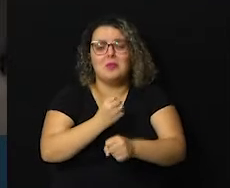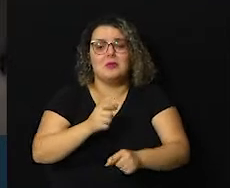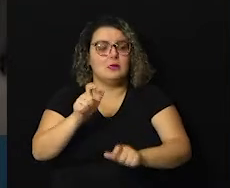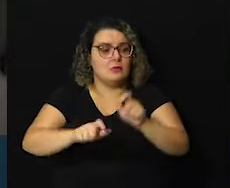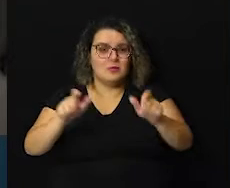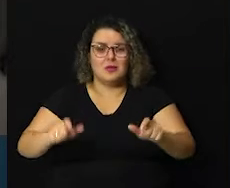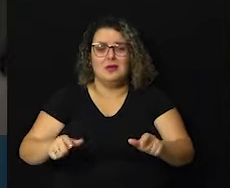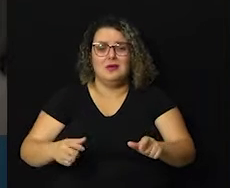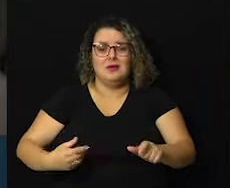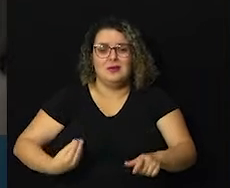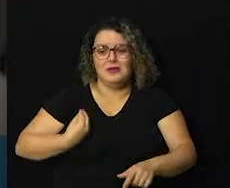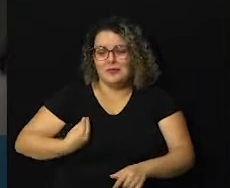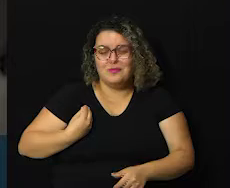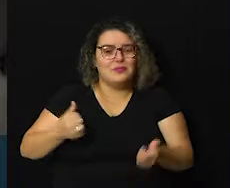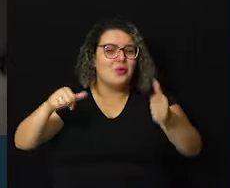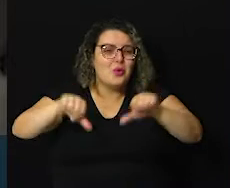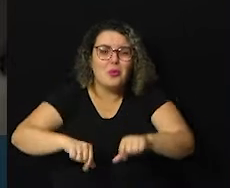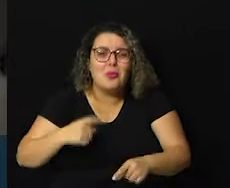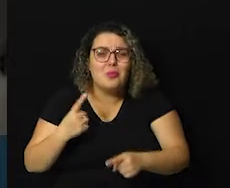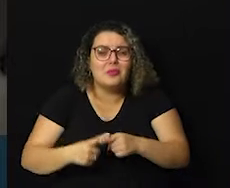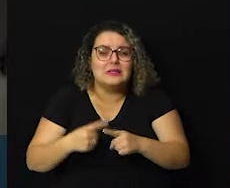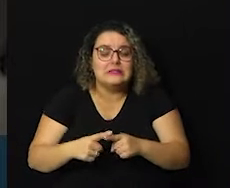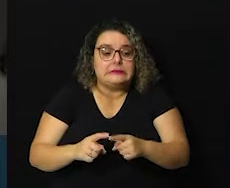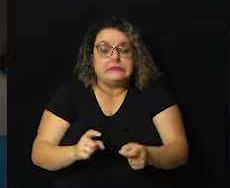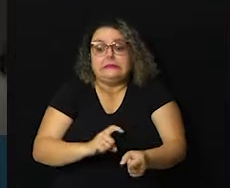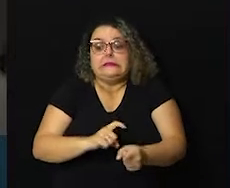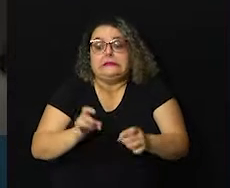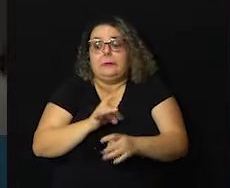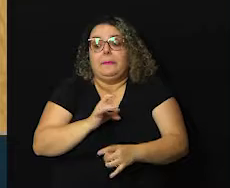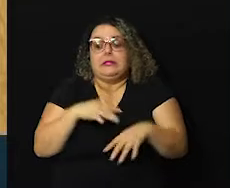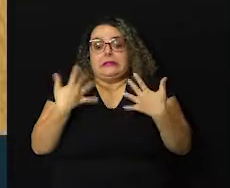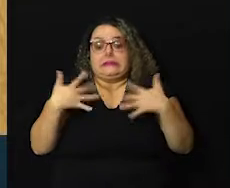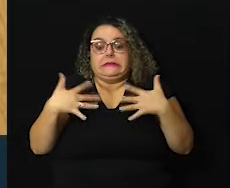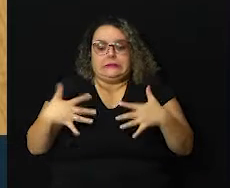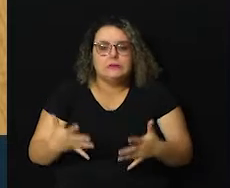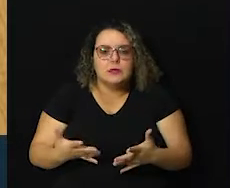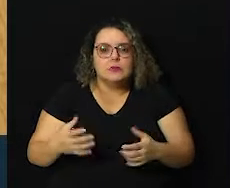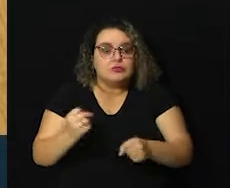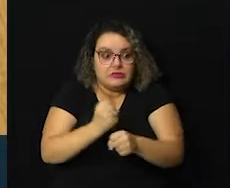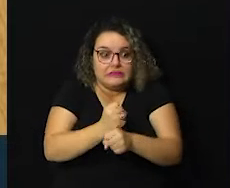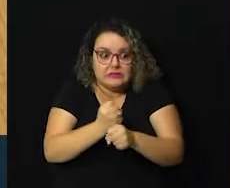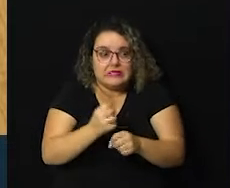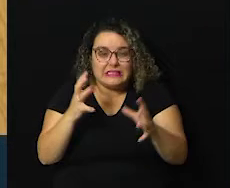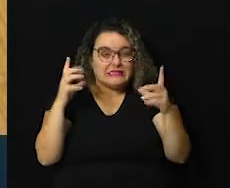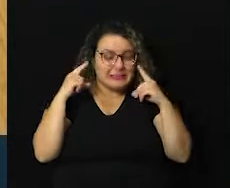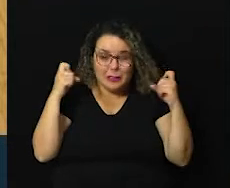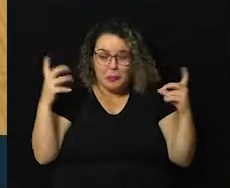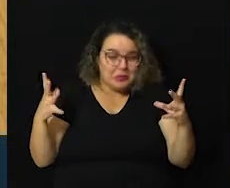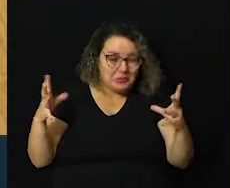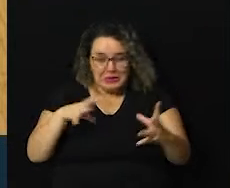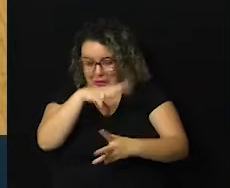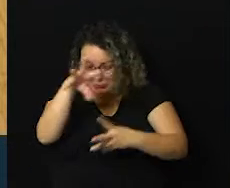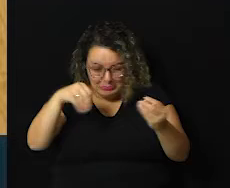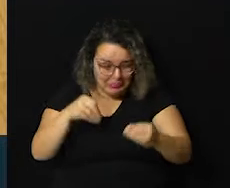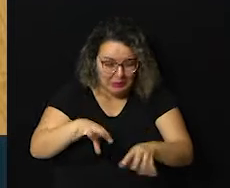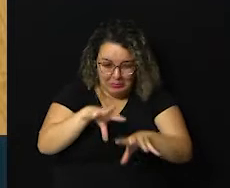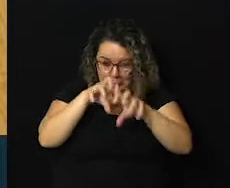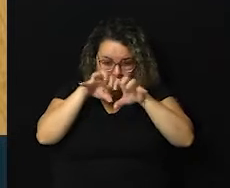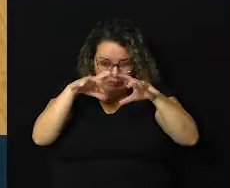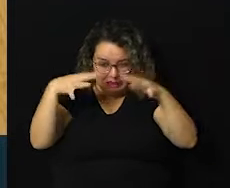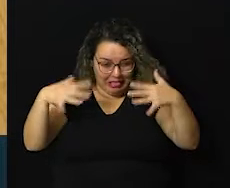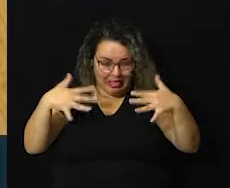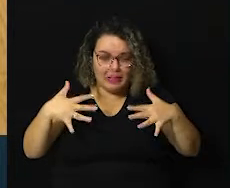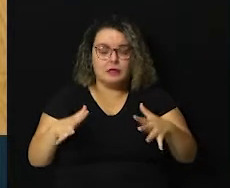que não reforma a casa vive em situação precária porque tem pavor eu falei que eu tenho que fazer alguma coisa E